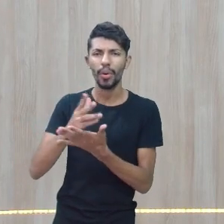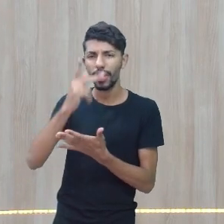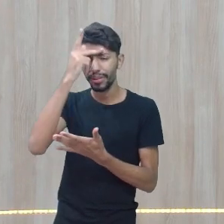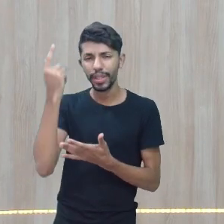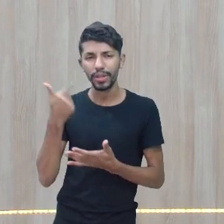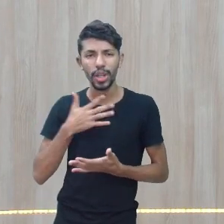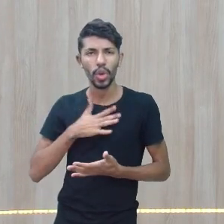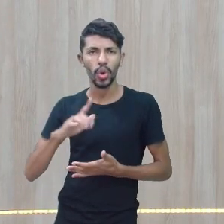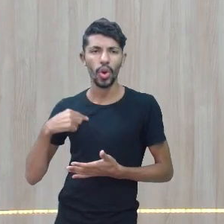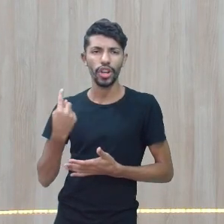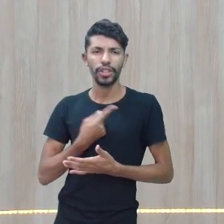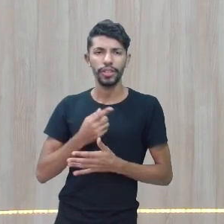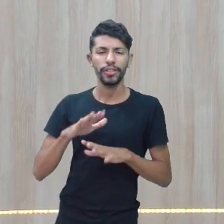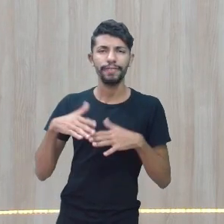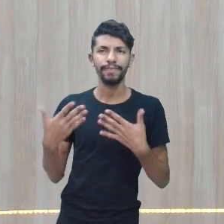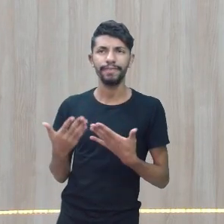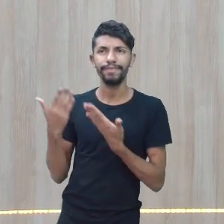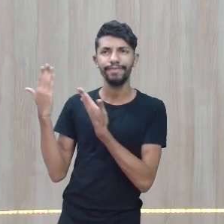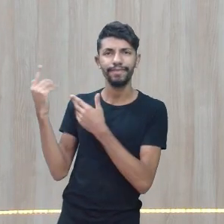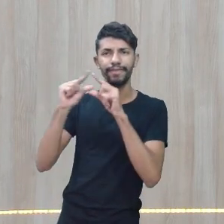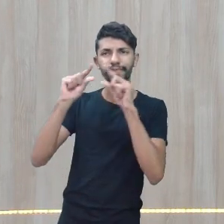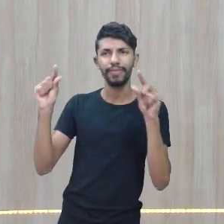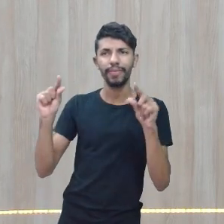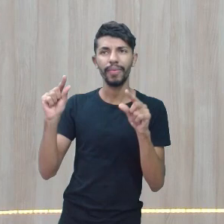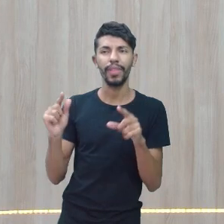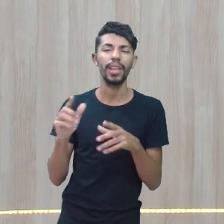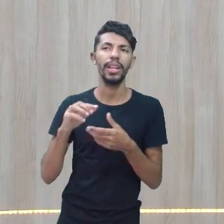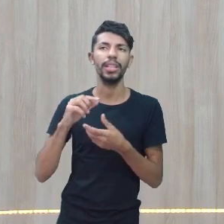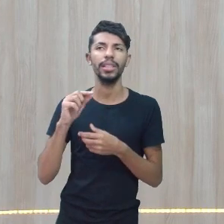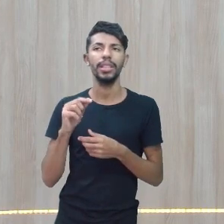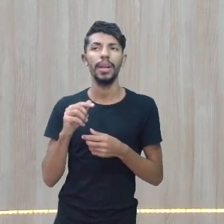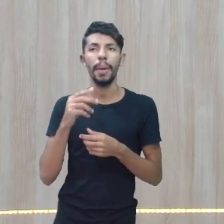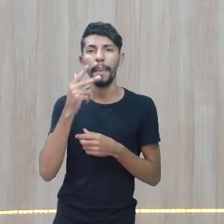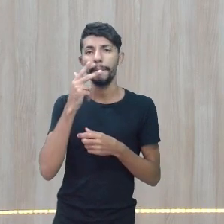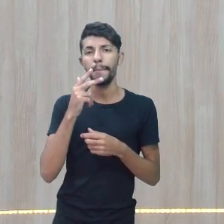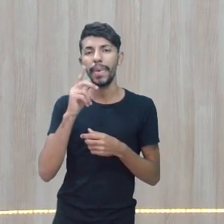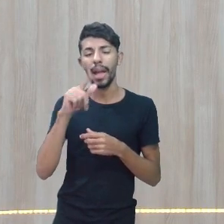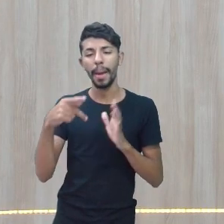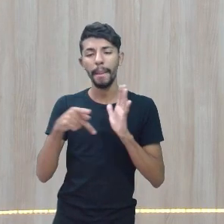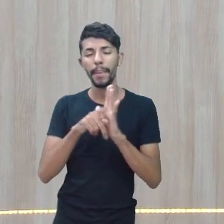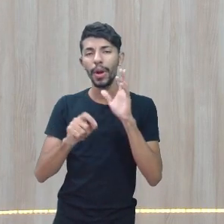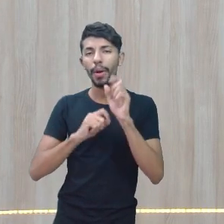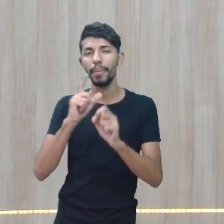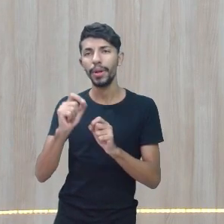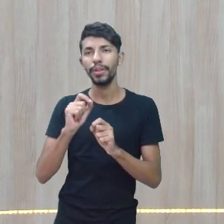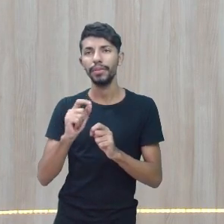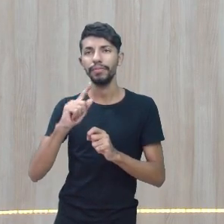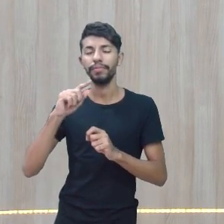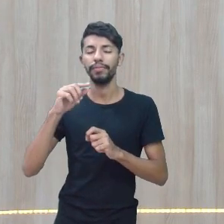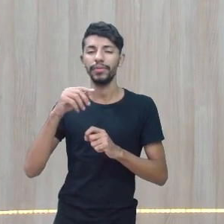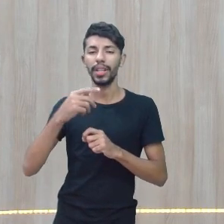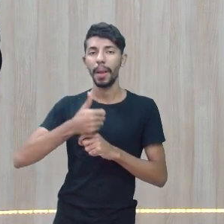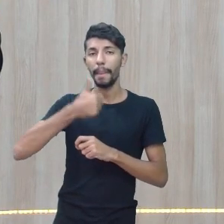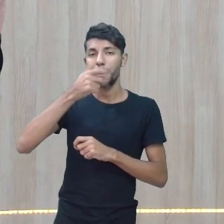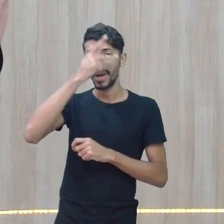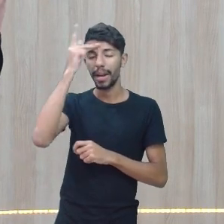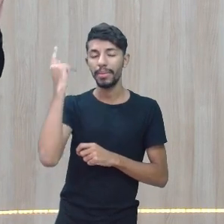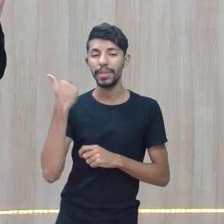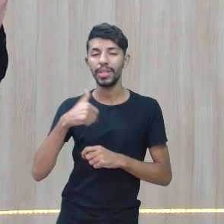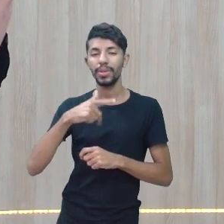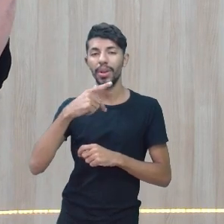nunca gostamos de você. Quando falamos assim, falamos na primeira pessoa do plural, tá? Vamos lá.